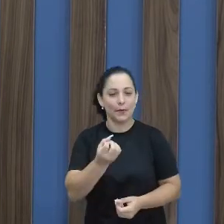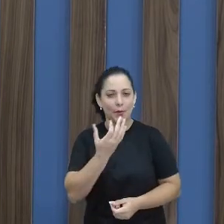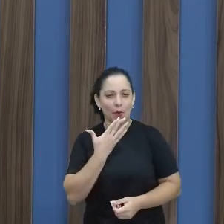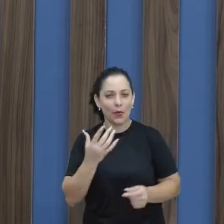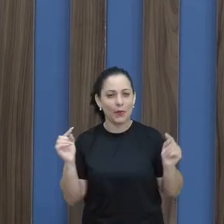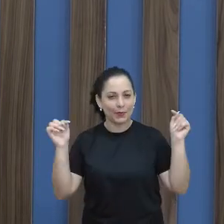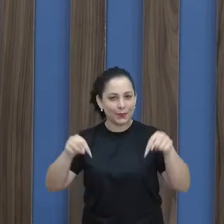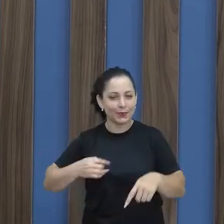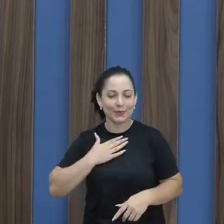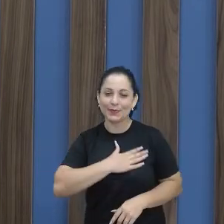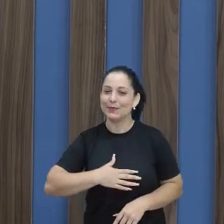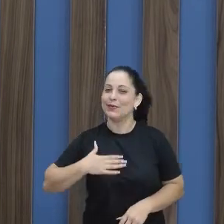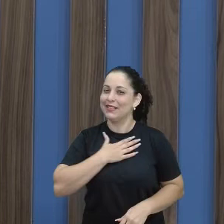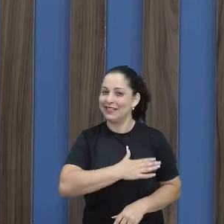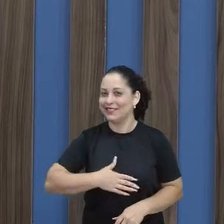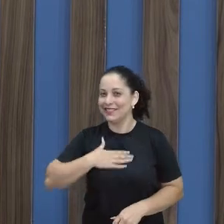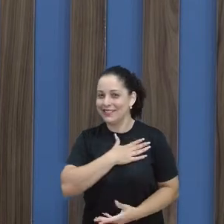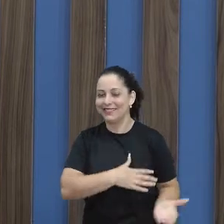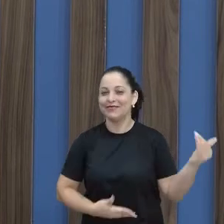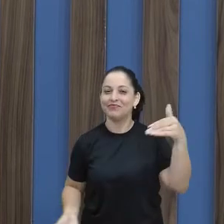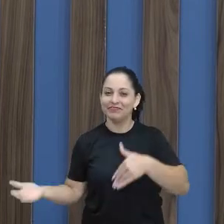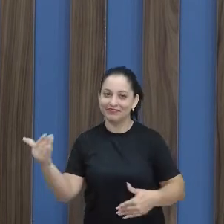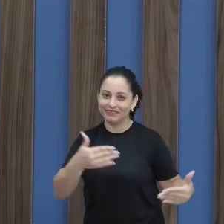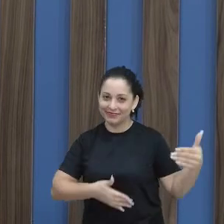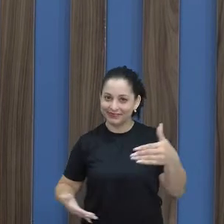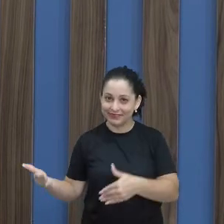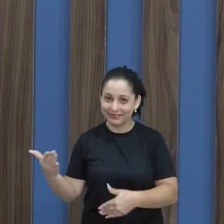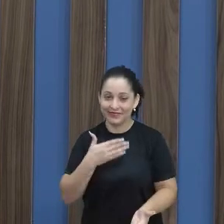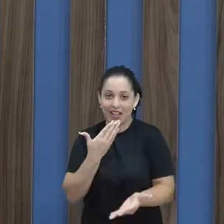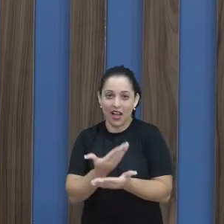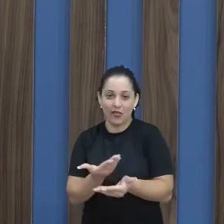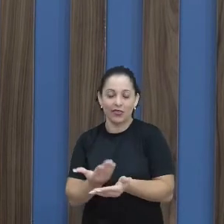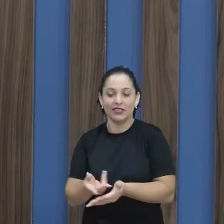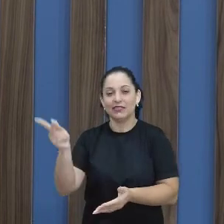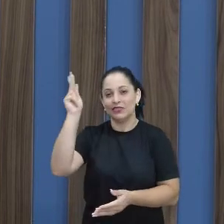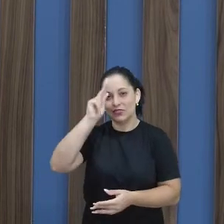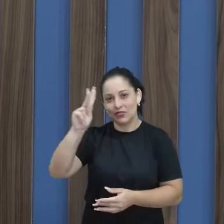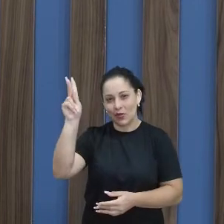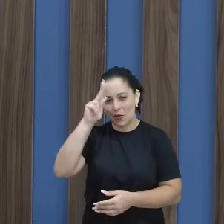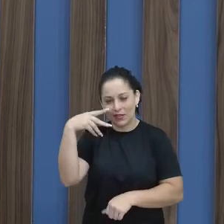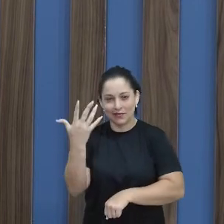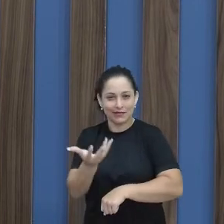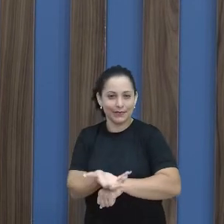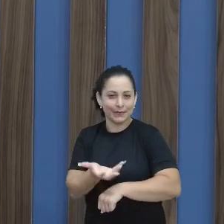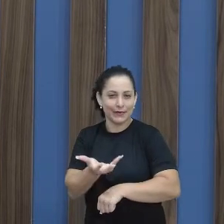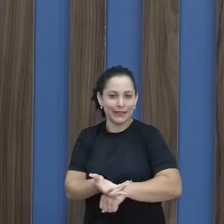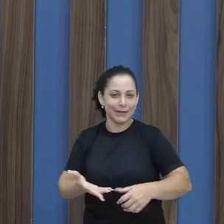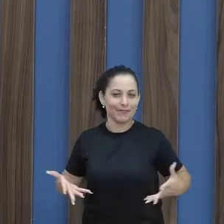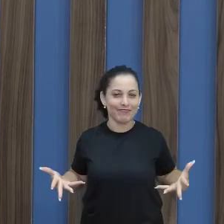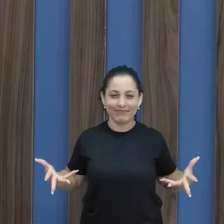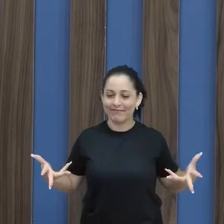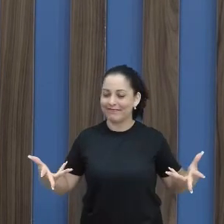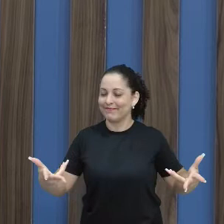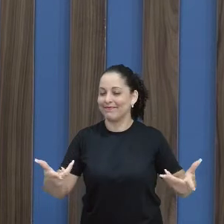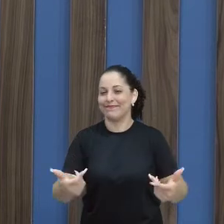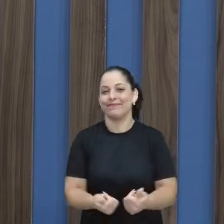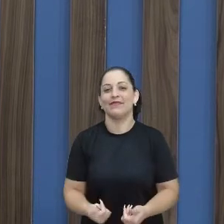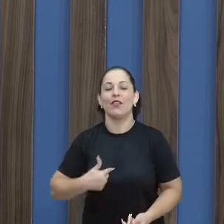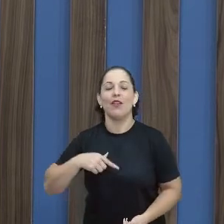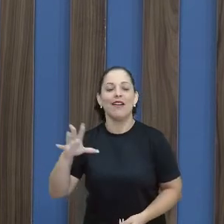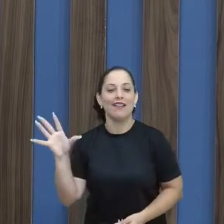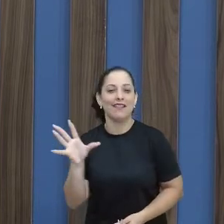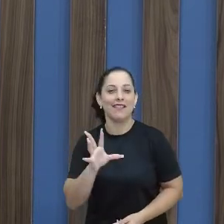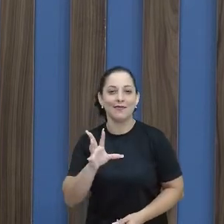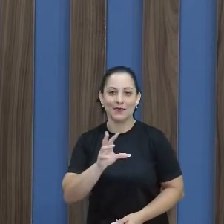É um prazer, uma satisfação de estar aqui. Mais uma aula de História, dessa disciplina queridíssima, que eu